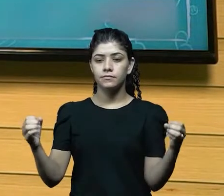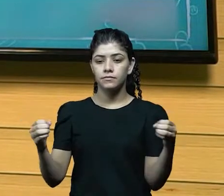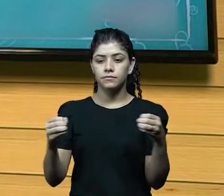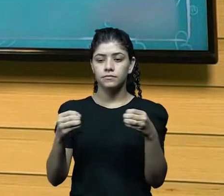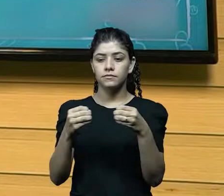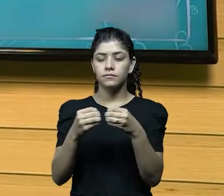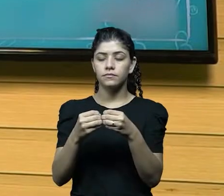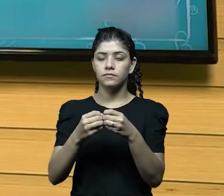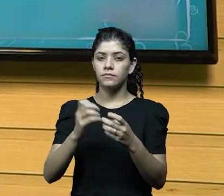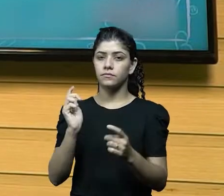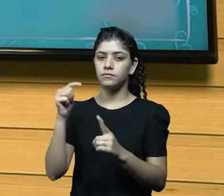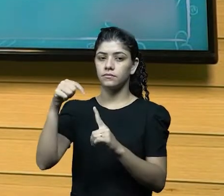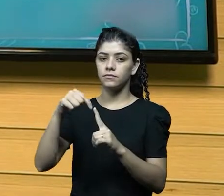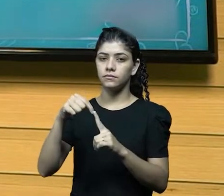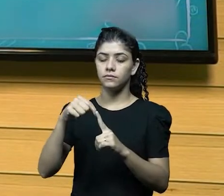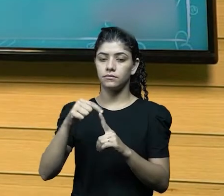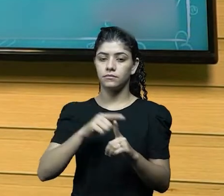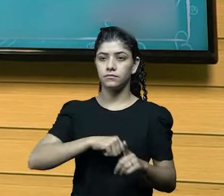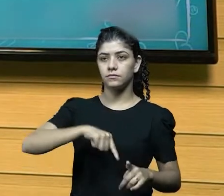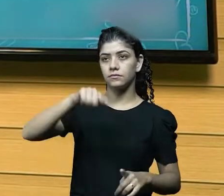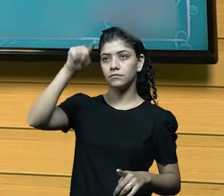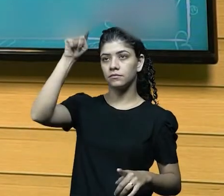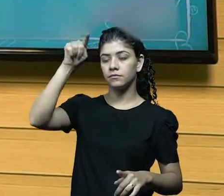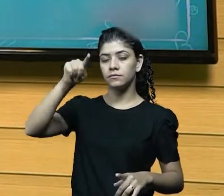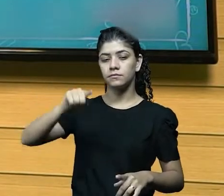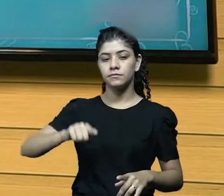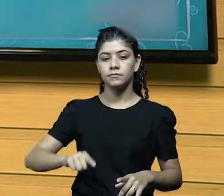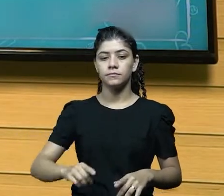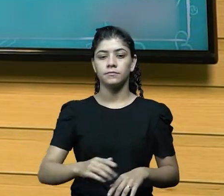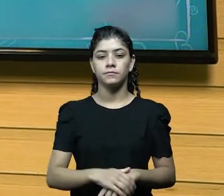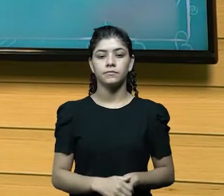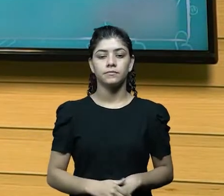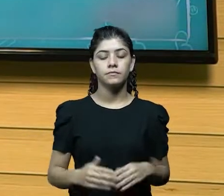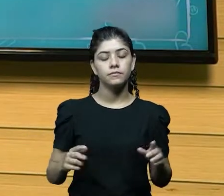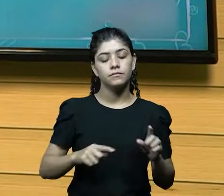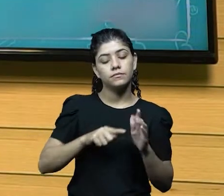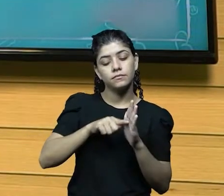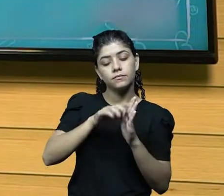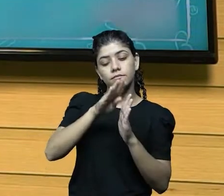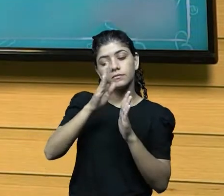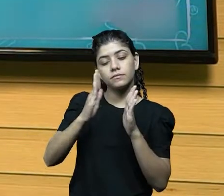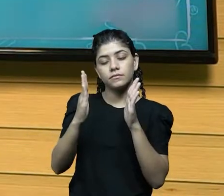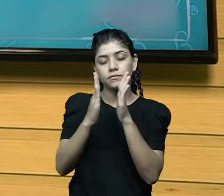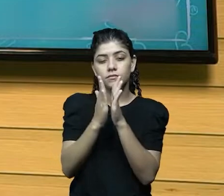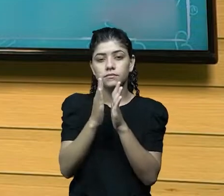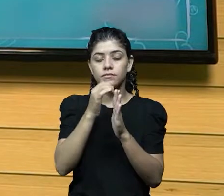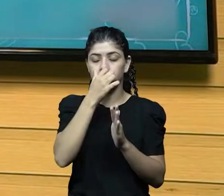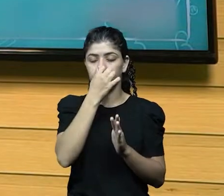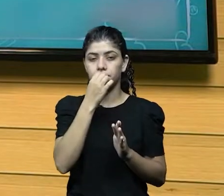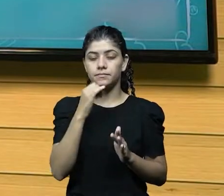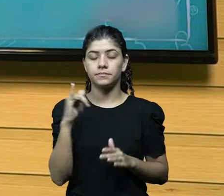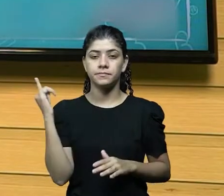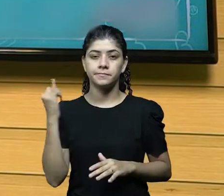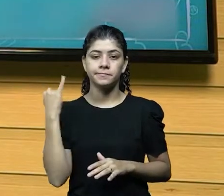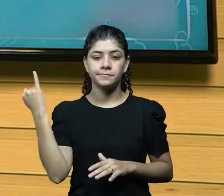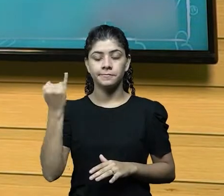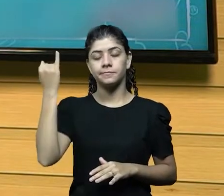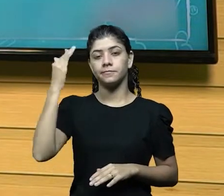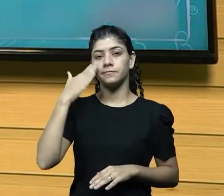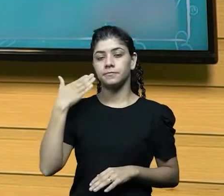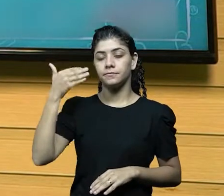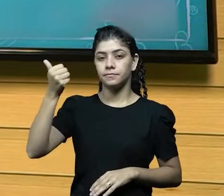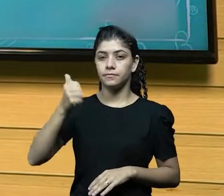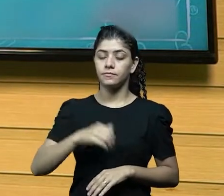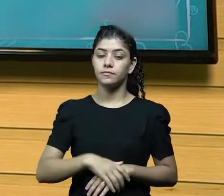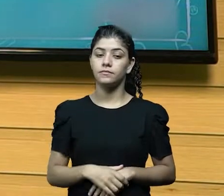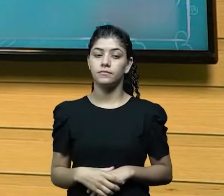estreitar ainda mais essa função, que ela sobe e desce. Quanto mais estreitinha ela tiver, melhor será